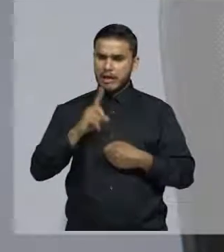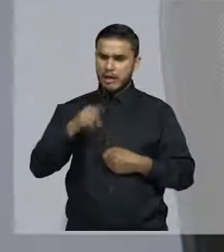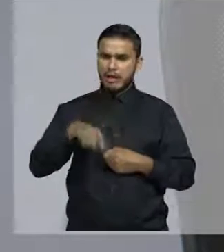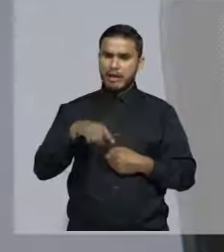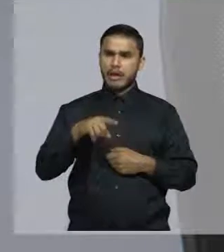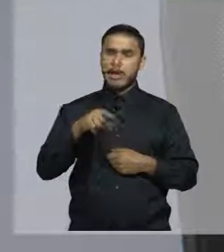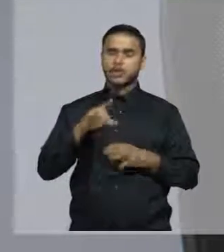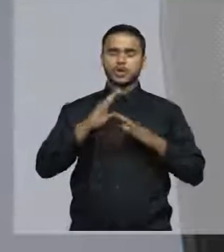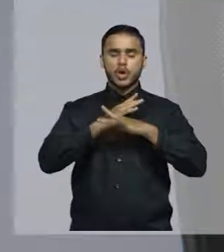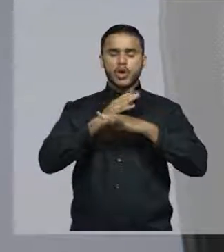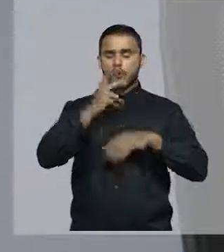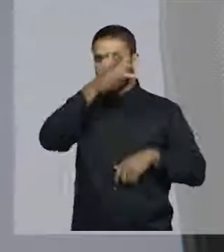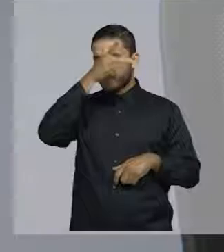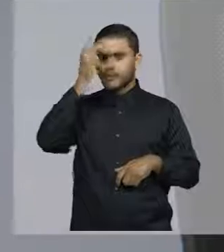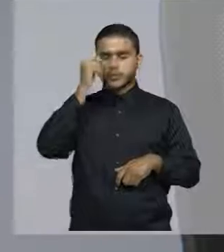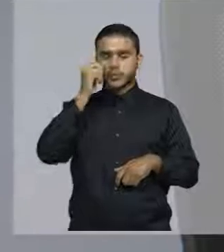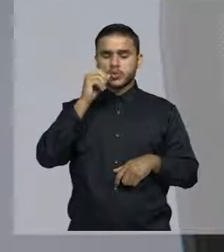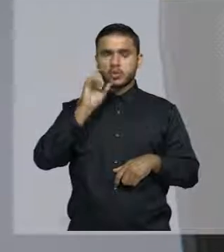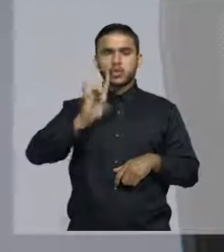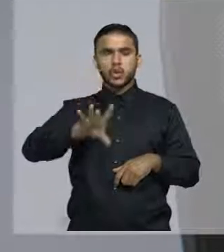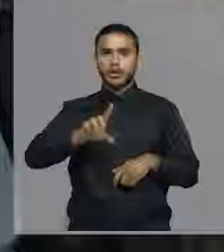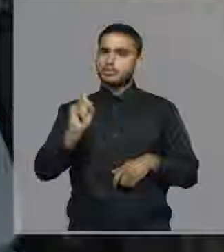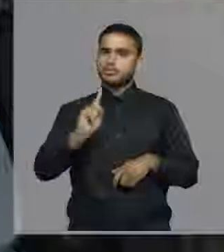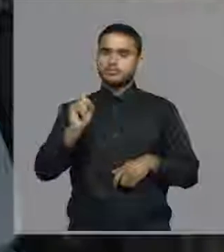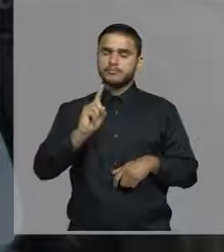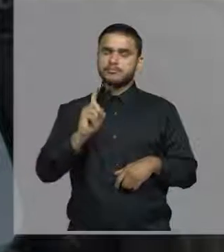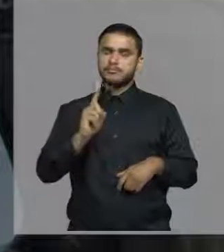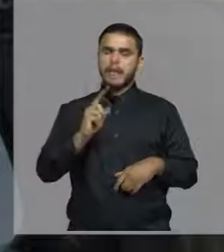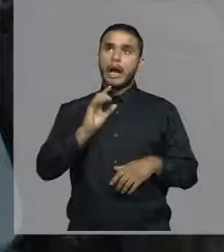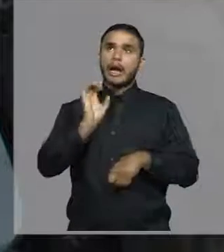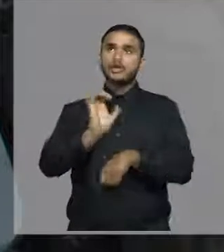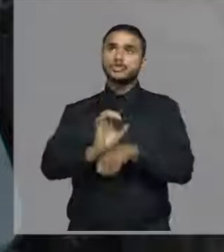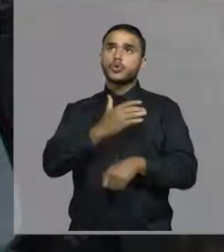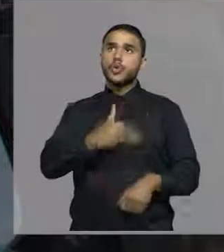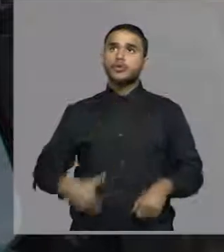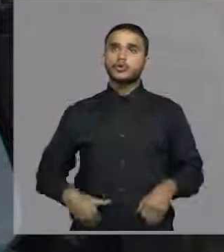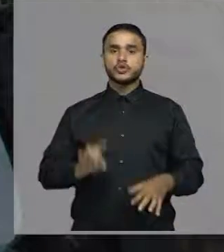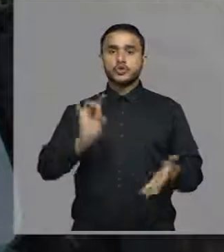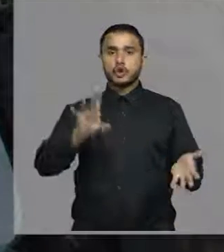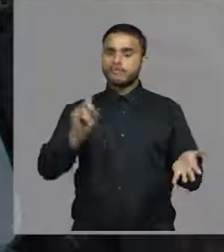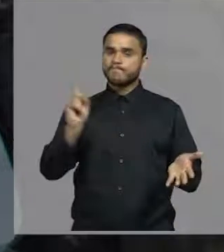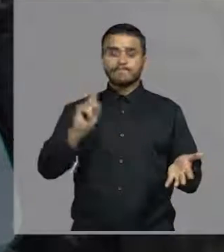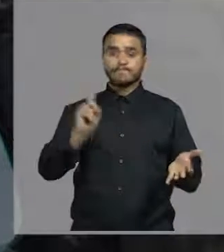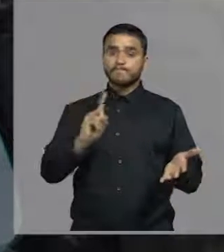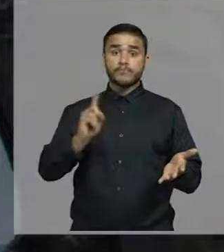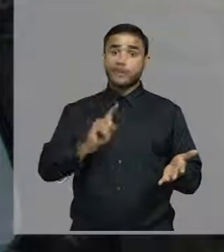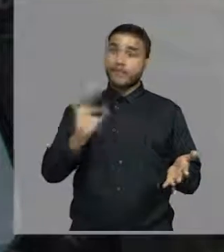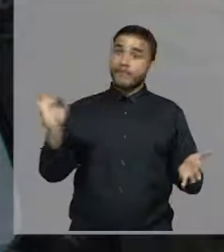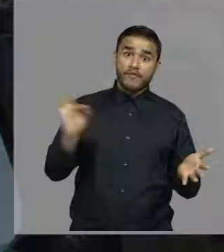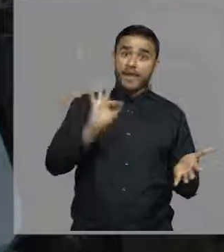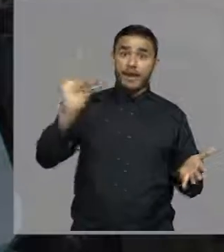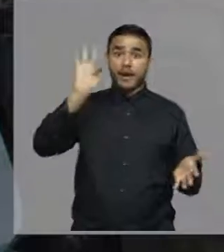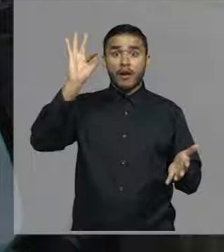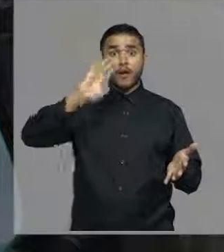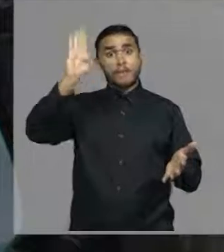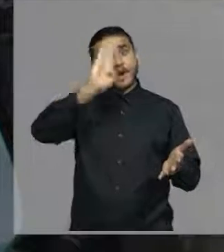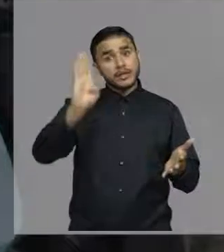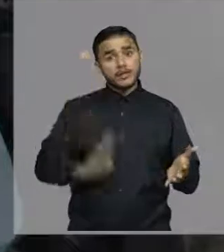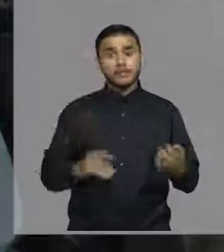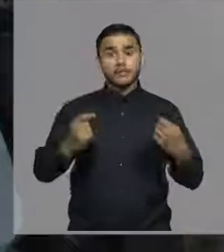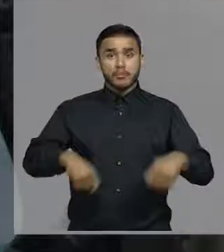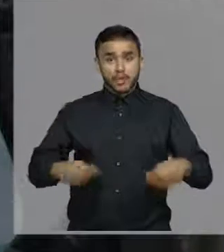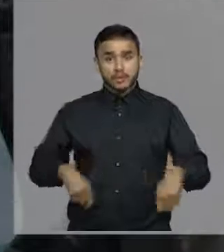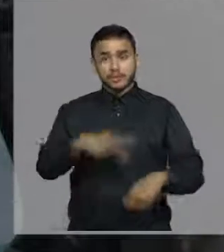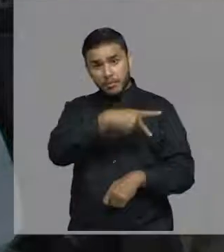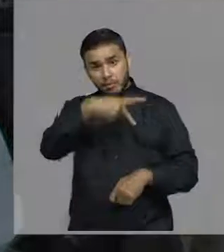federal. Há num crescendo, a gente já tem uma articulação nacional dessa bandidagem, né? Quer dizer, você tem, inclusive